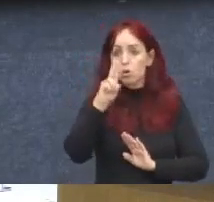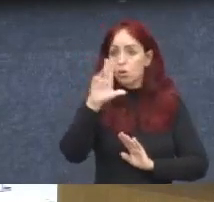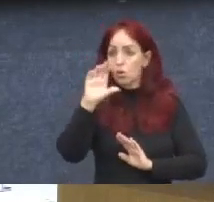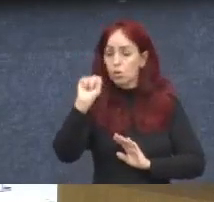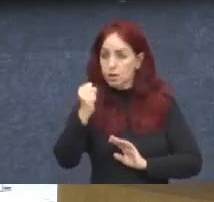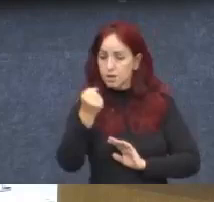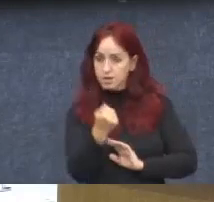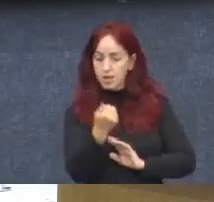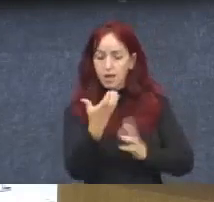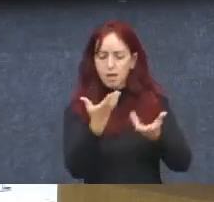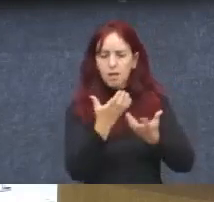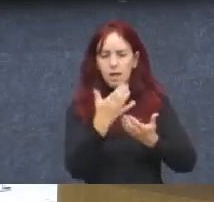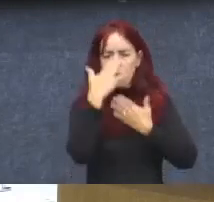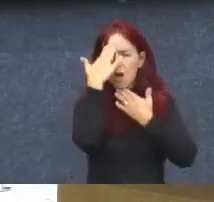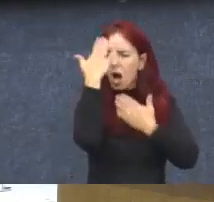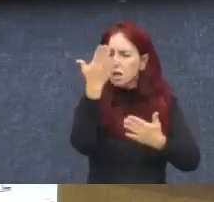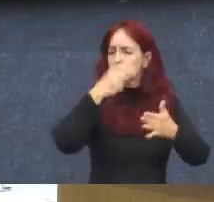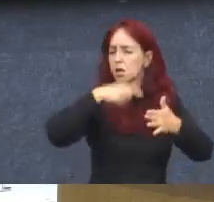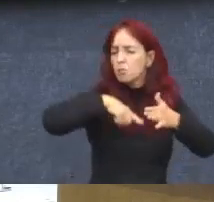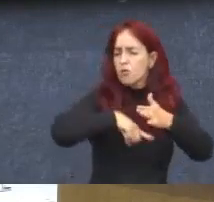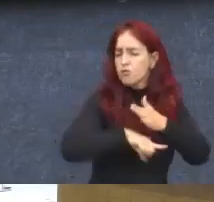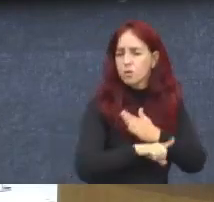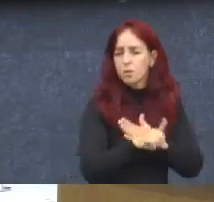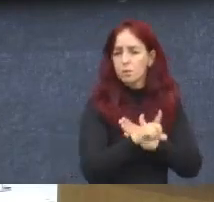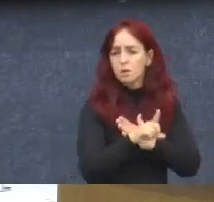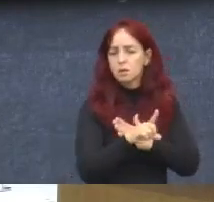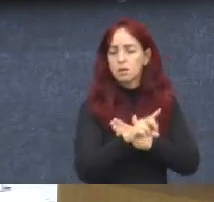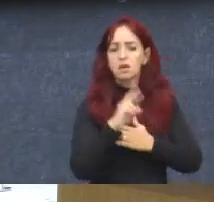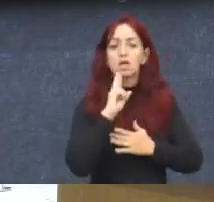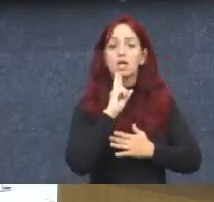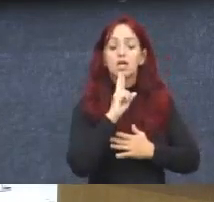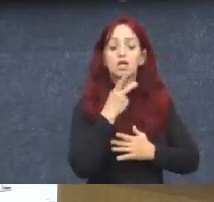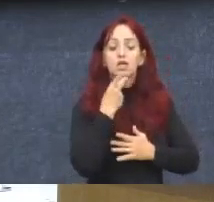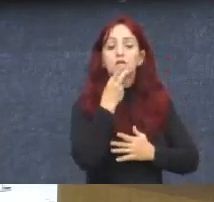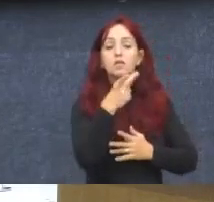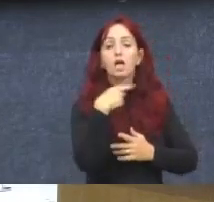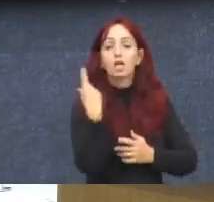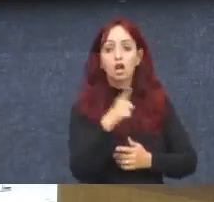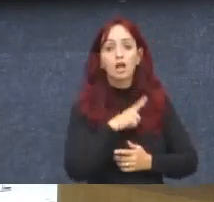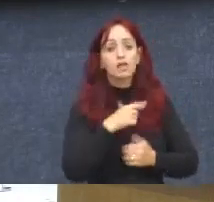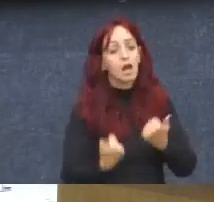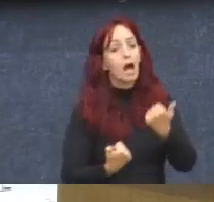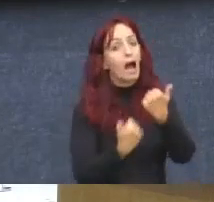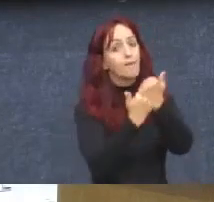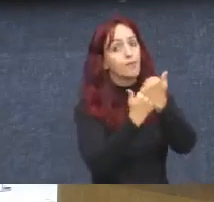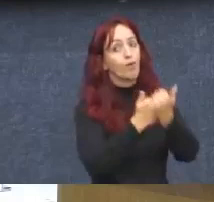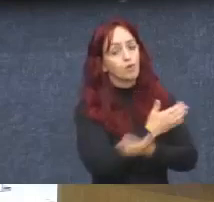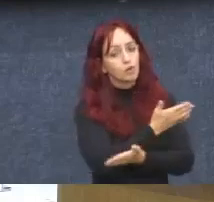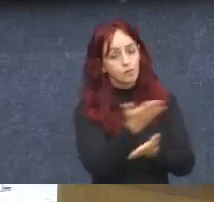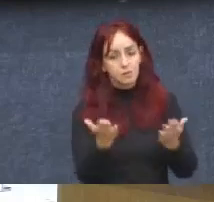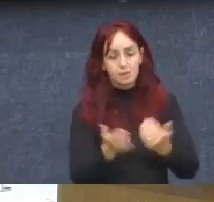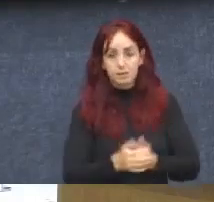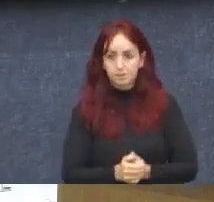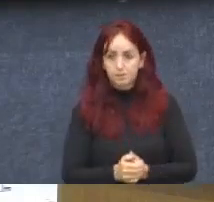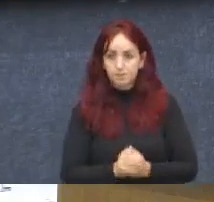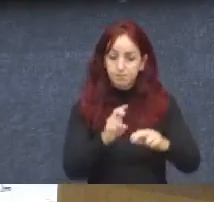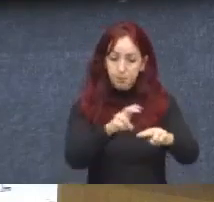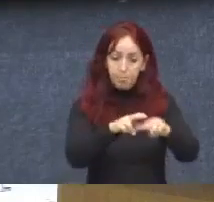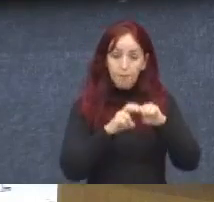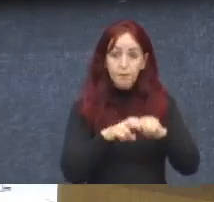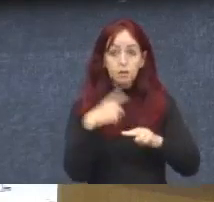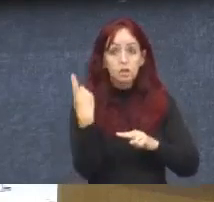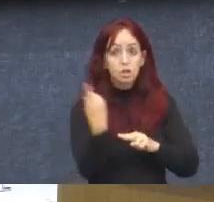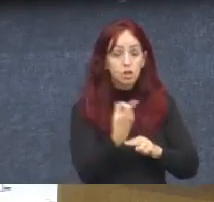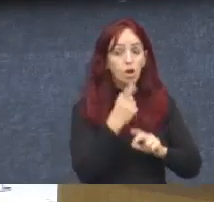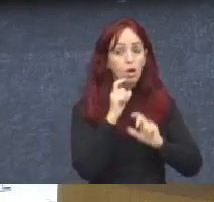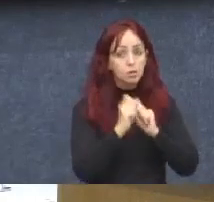quero agradecer profundamente e dizer que nós chegamos até aqui com o apoio de vocês. Por isso, nós